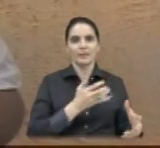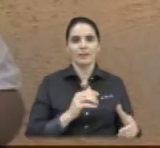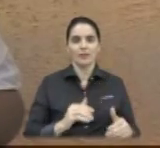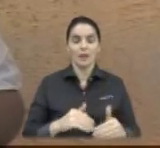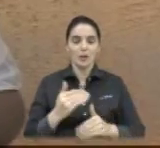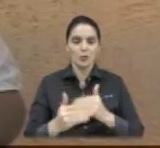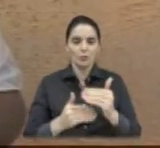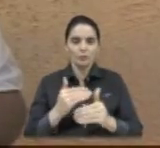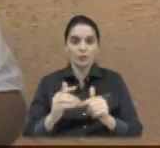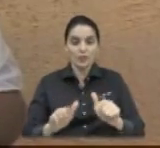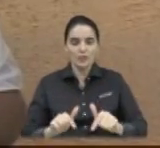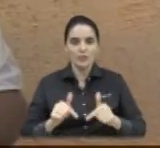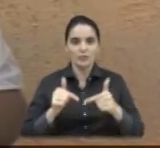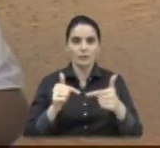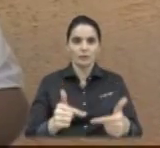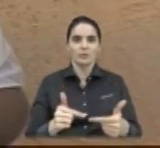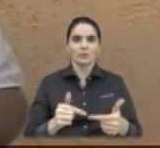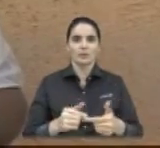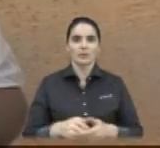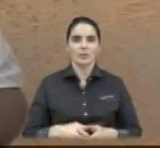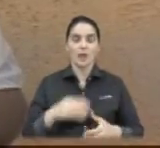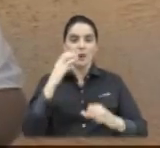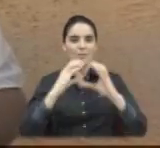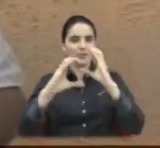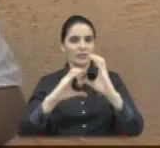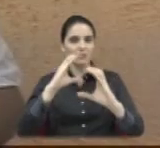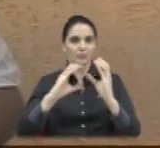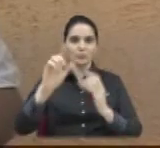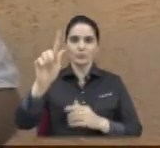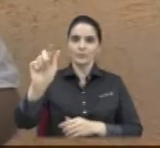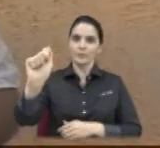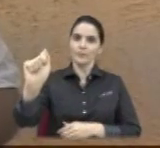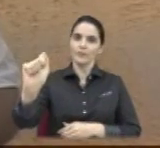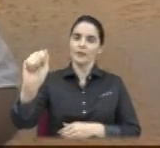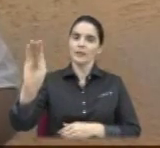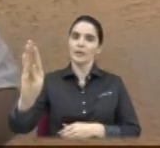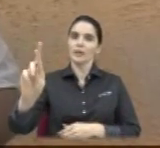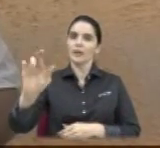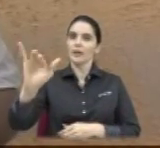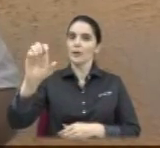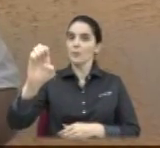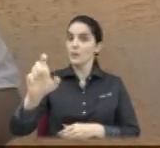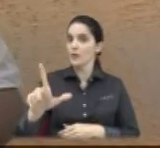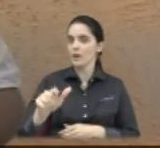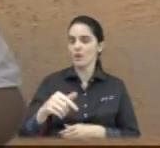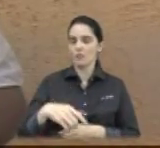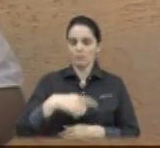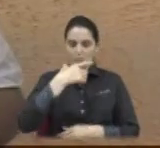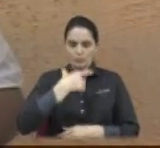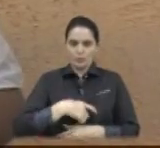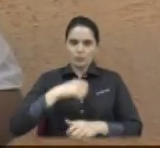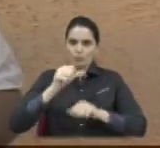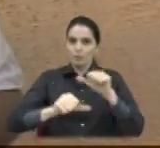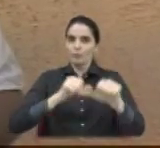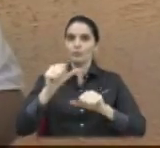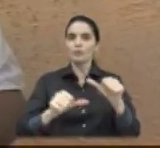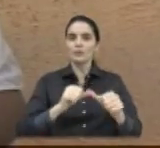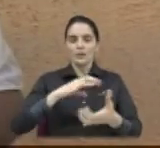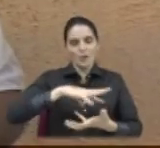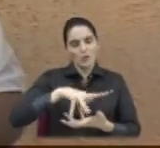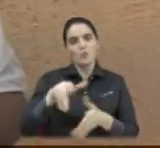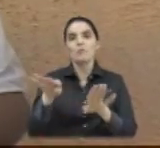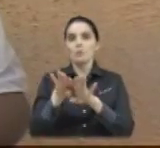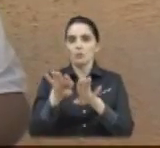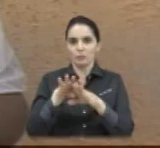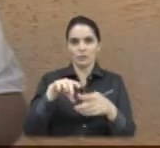do cantor gabriel o pensador muda que quando a gente muda o mundo muda com a gente ao longo dos 13 anos de